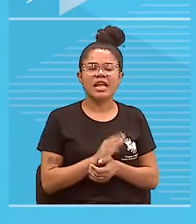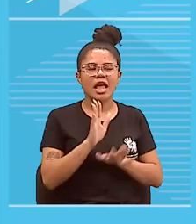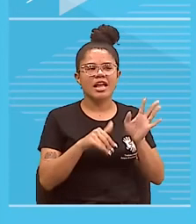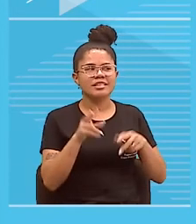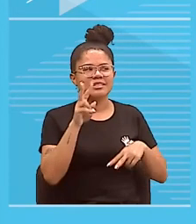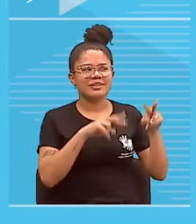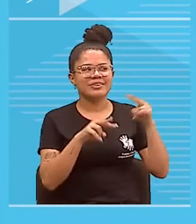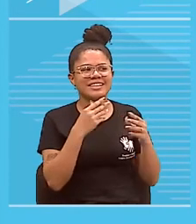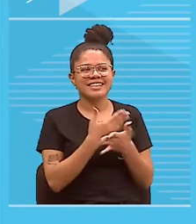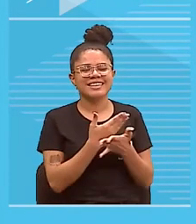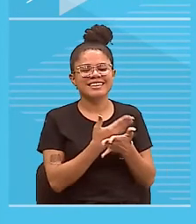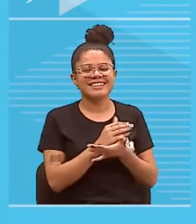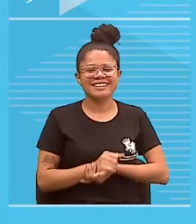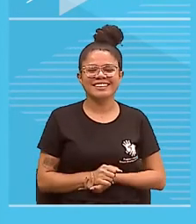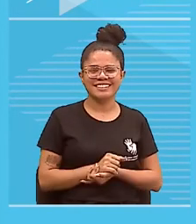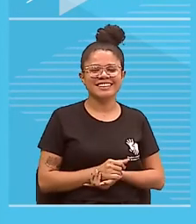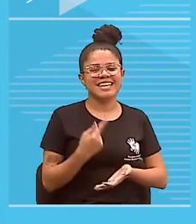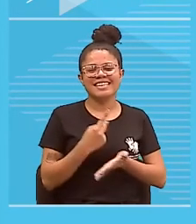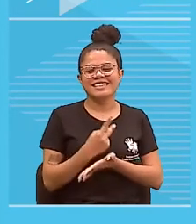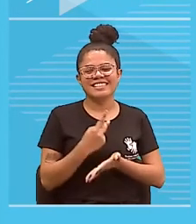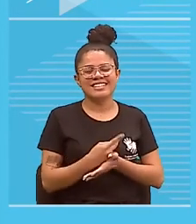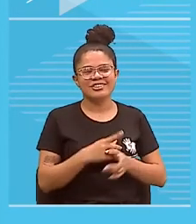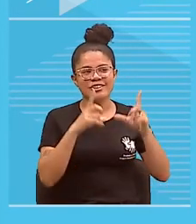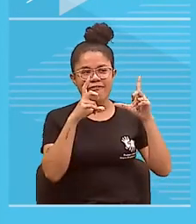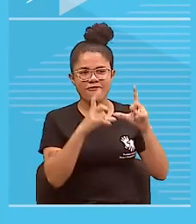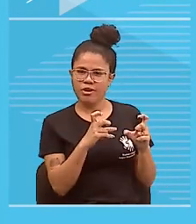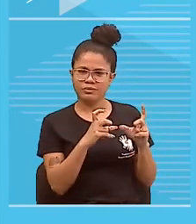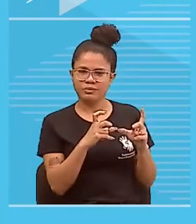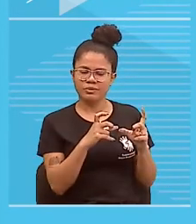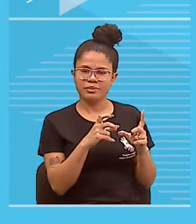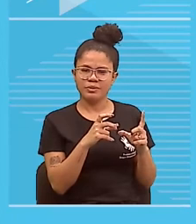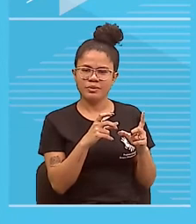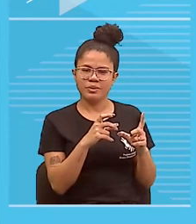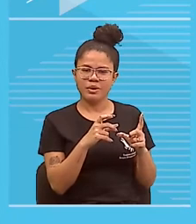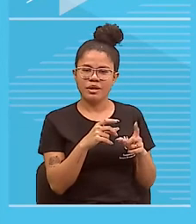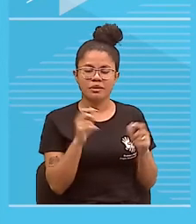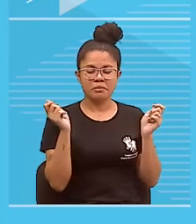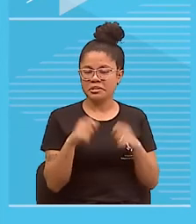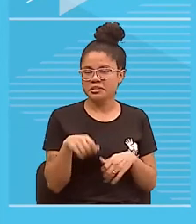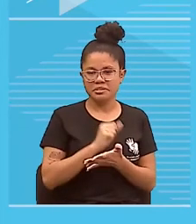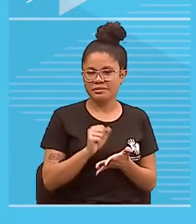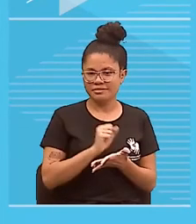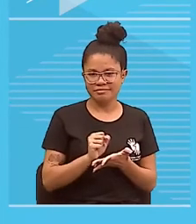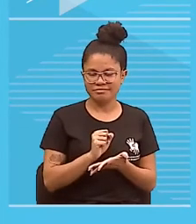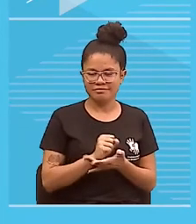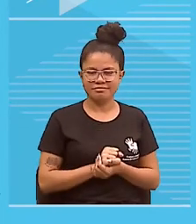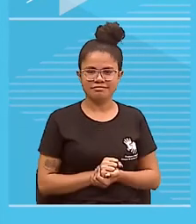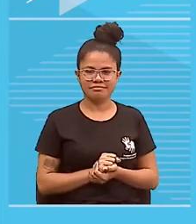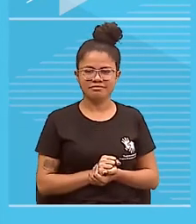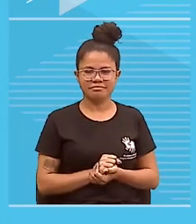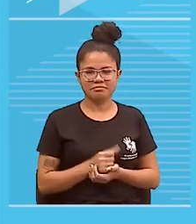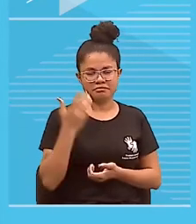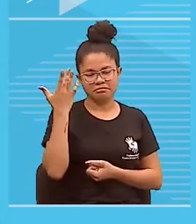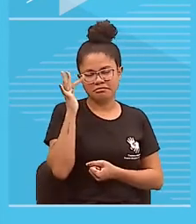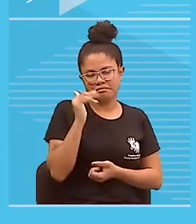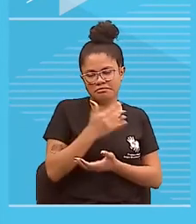as aulas eu não vou mentir toda vez que eu pinto eu não copio eu não